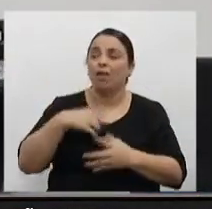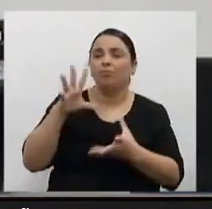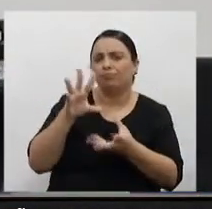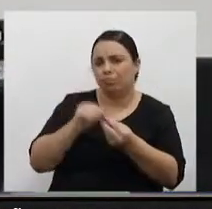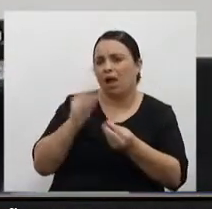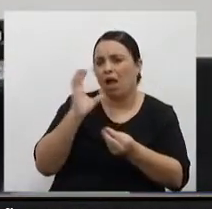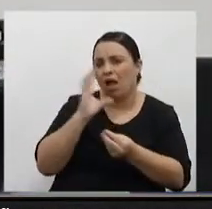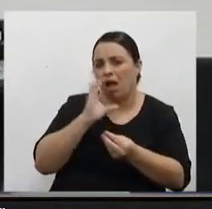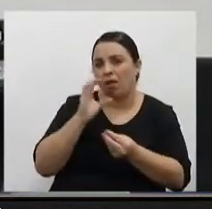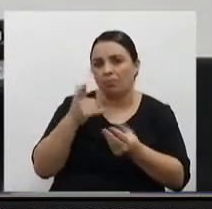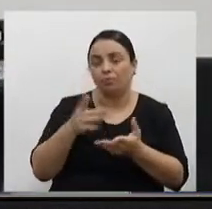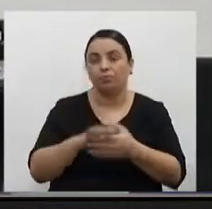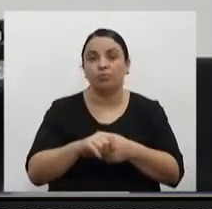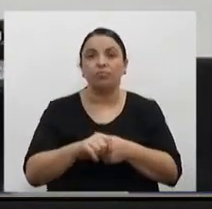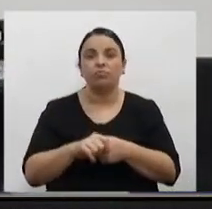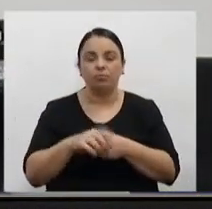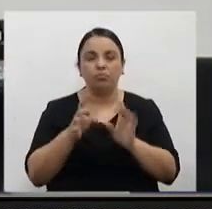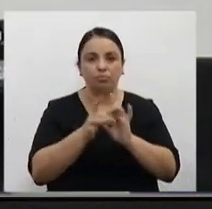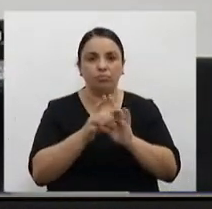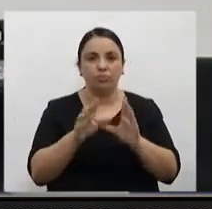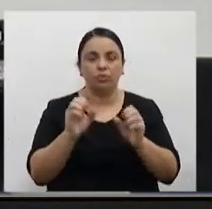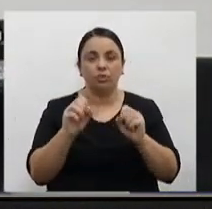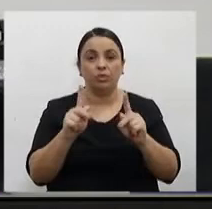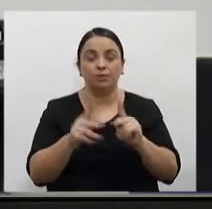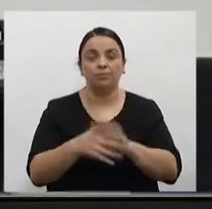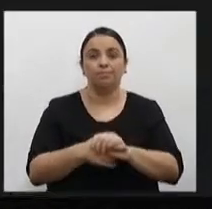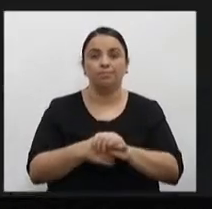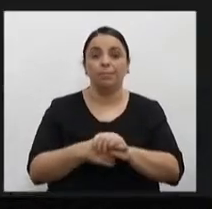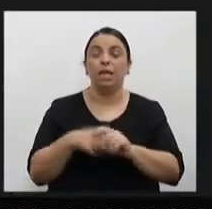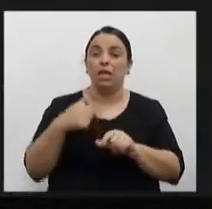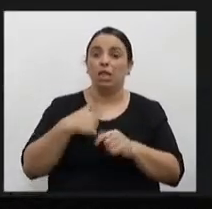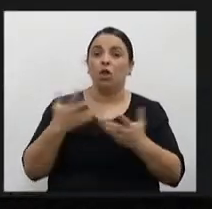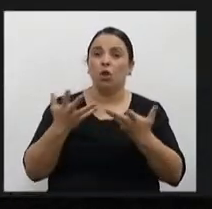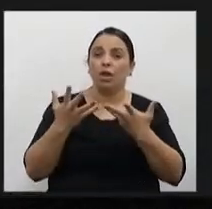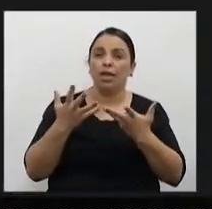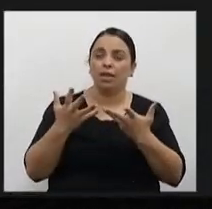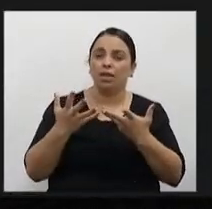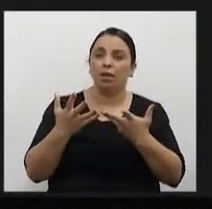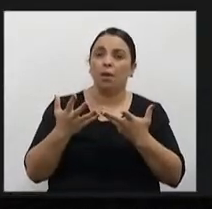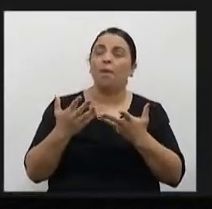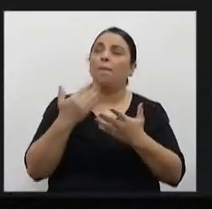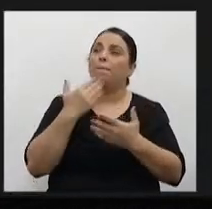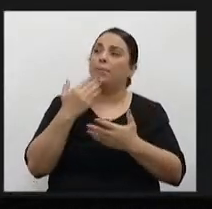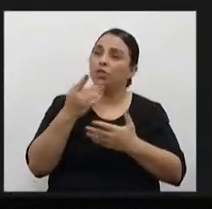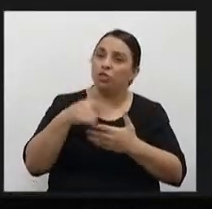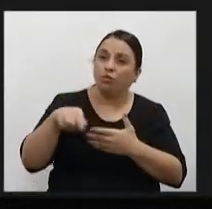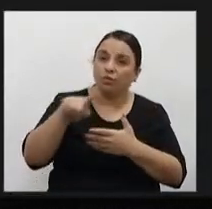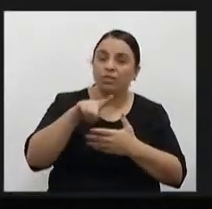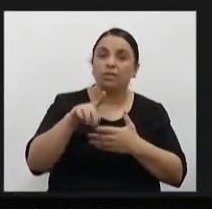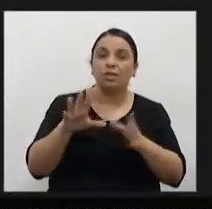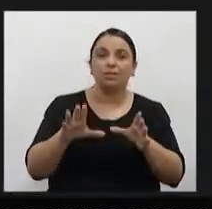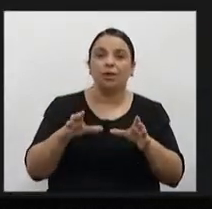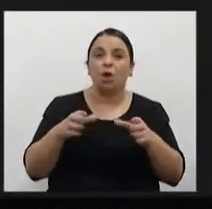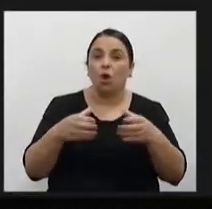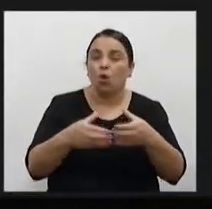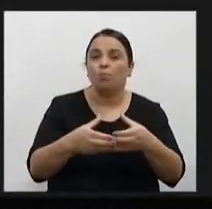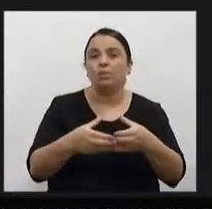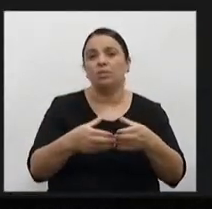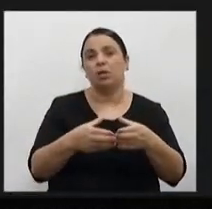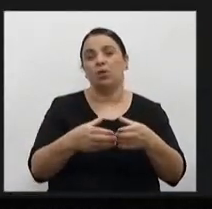Para concluir. Eu queria solicitar que essa comissão permanente, que seja permanente, né, não sei se